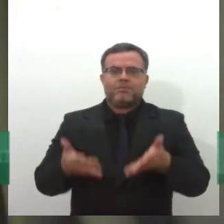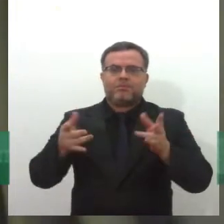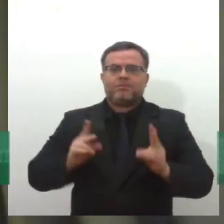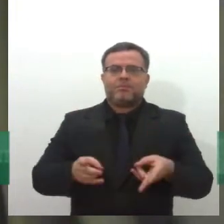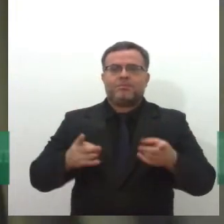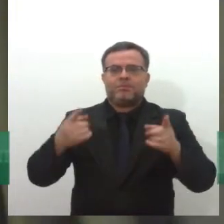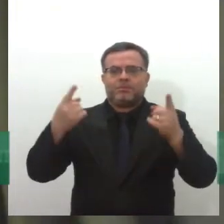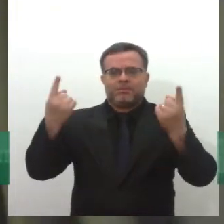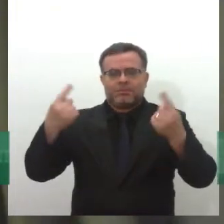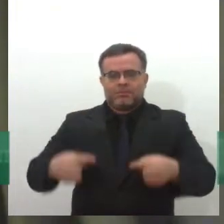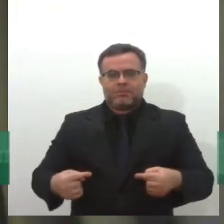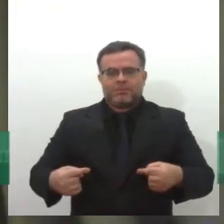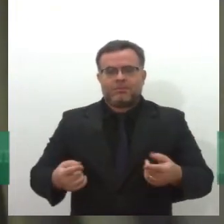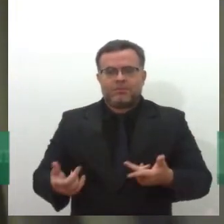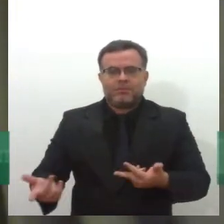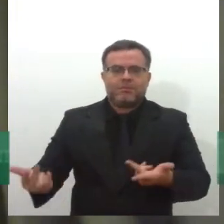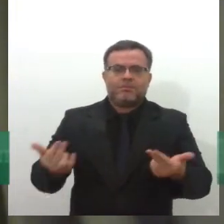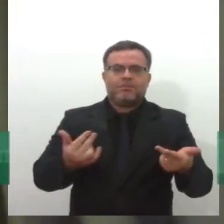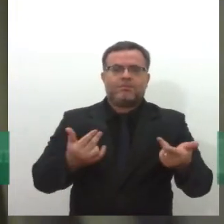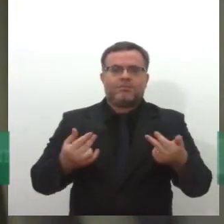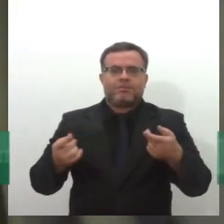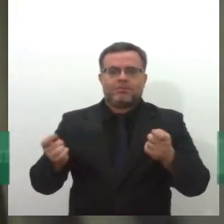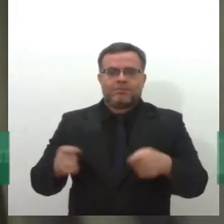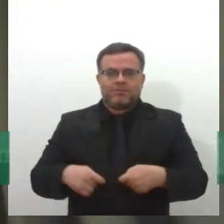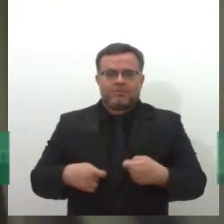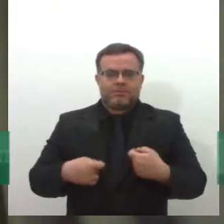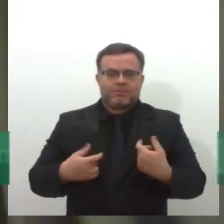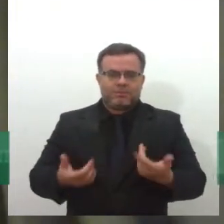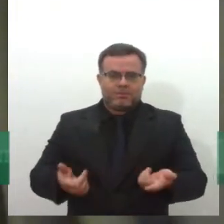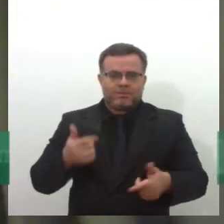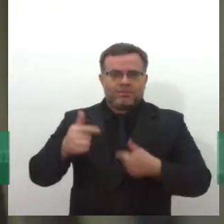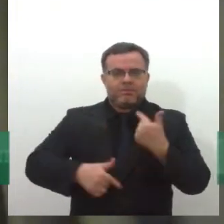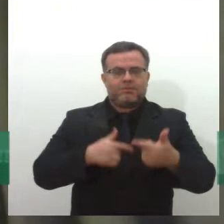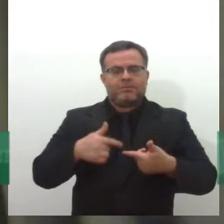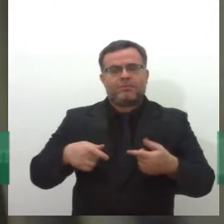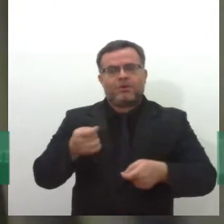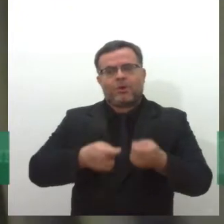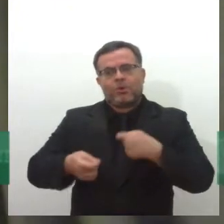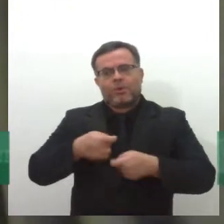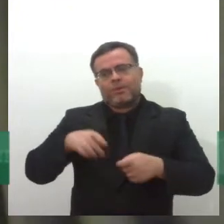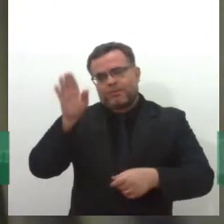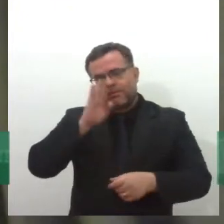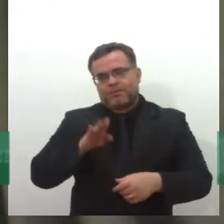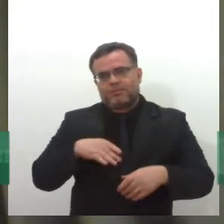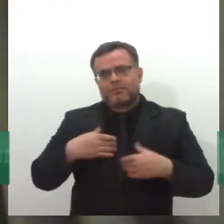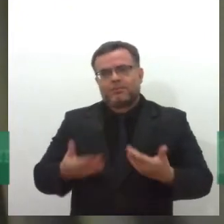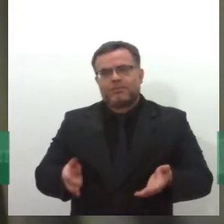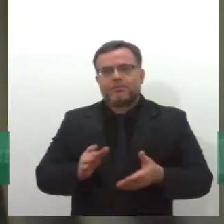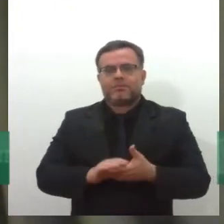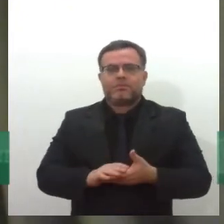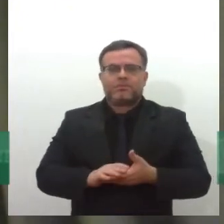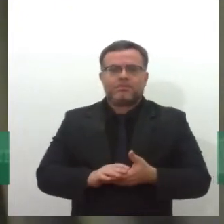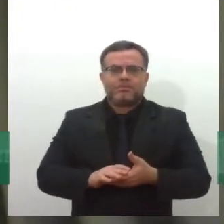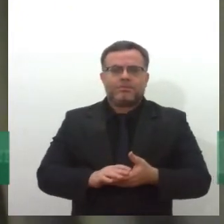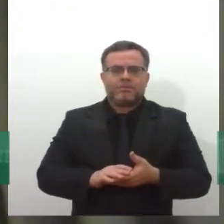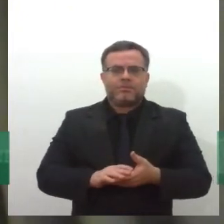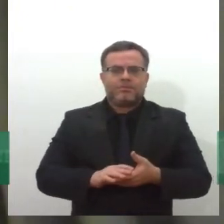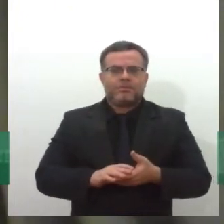concorrência como premissas da atividade econômica brasileira, né? Na visão do